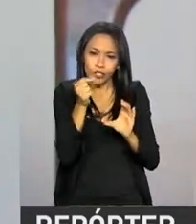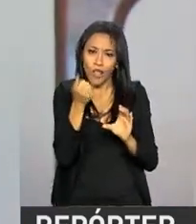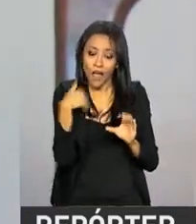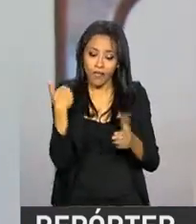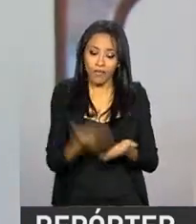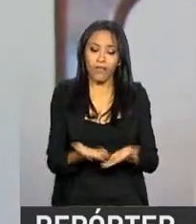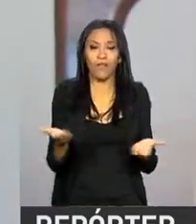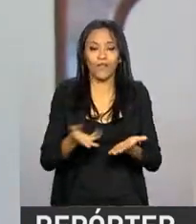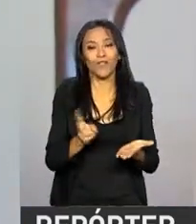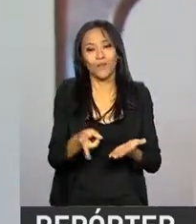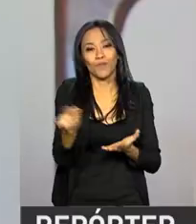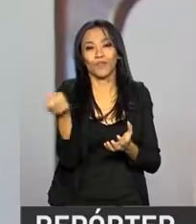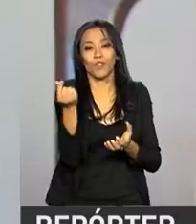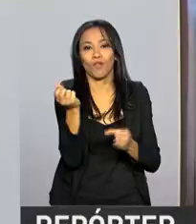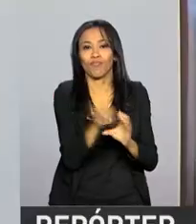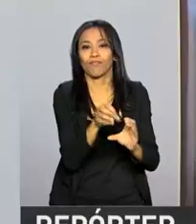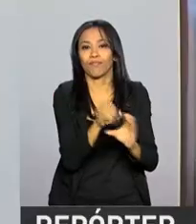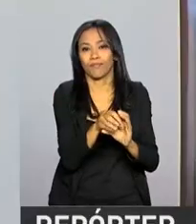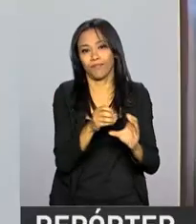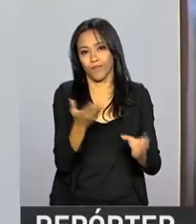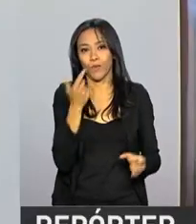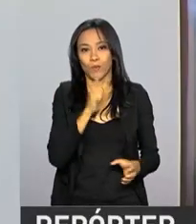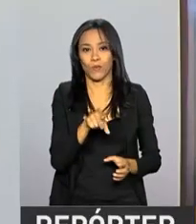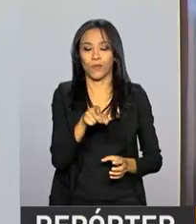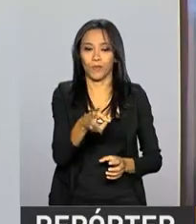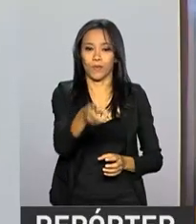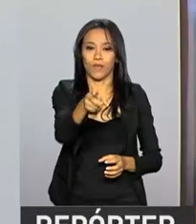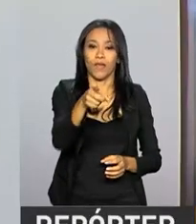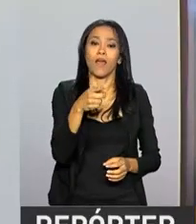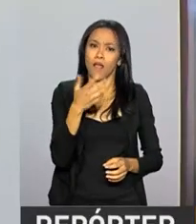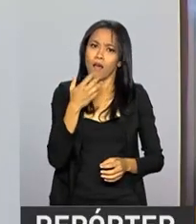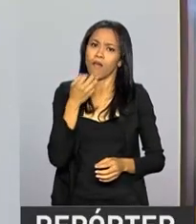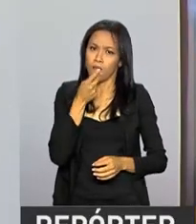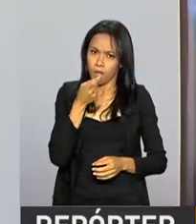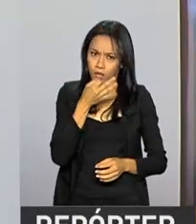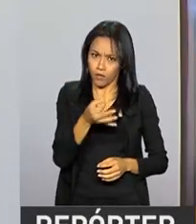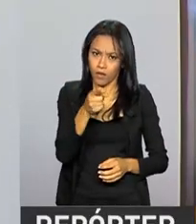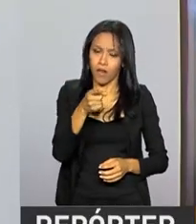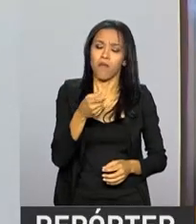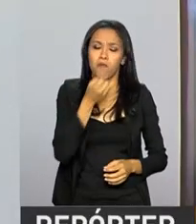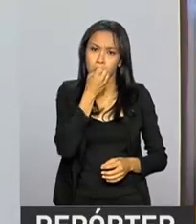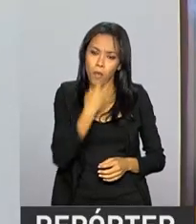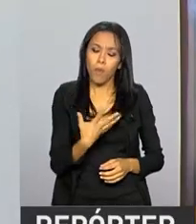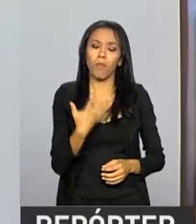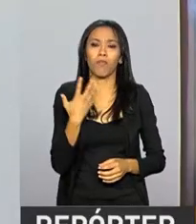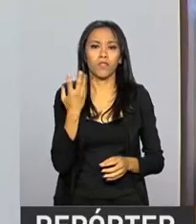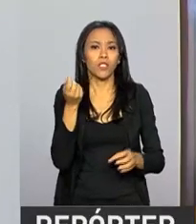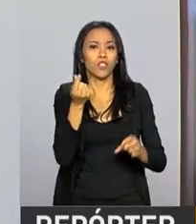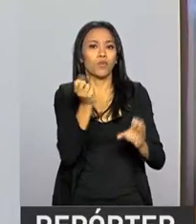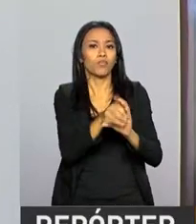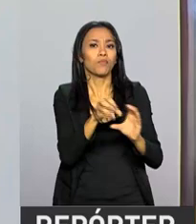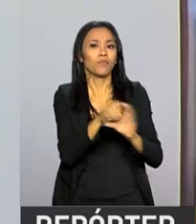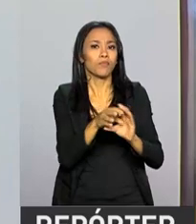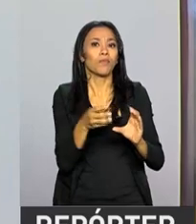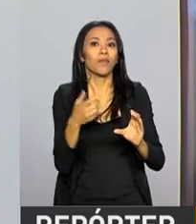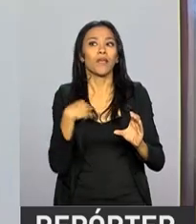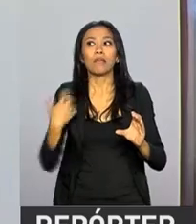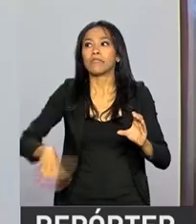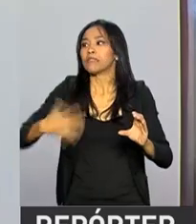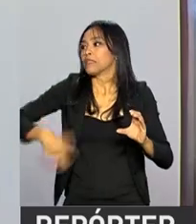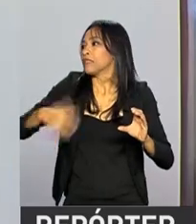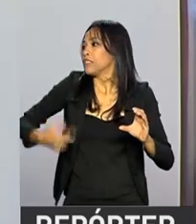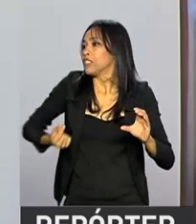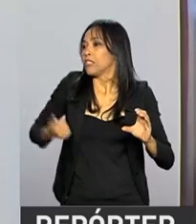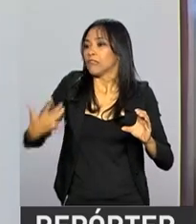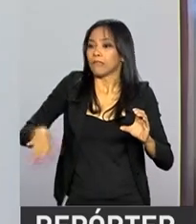guardar dinheiro na poupança eu acho que vale a pena porque mesmo não apuro você tem a onde recorrer né ao